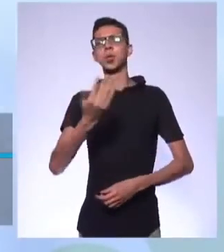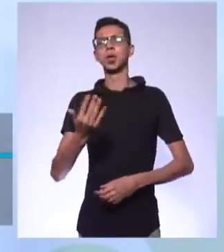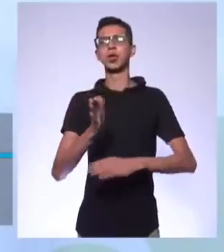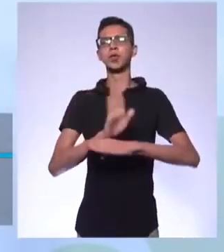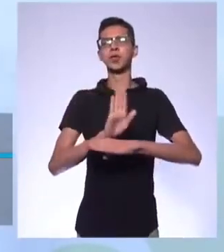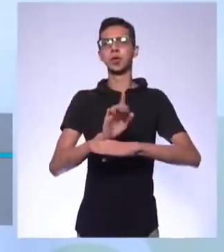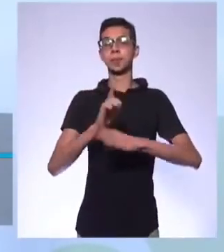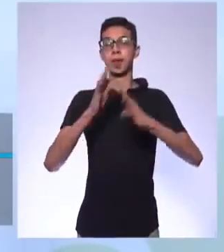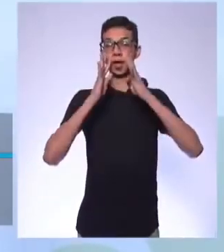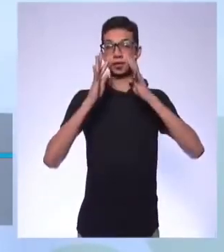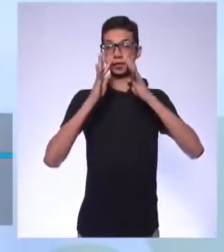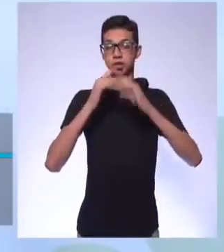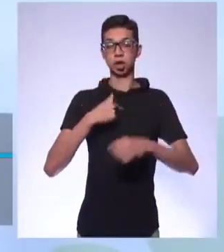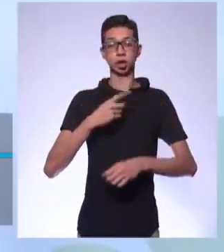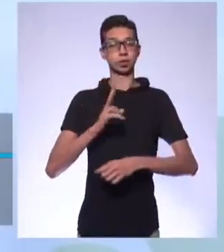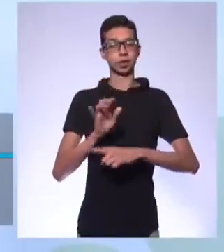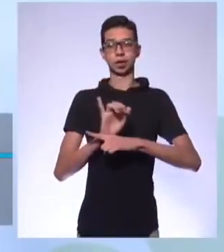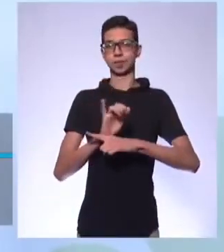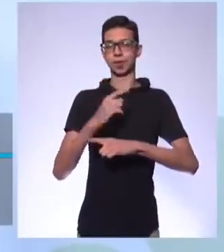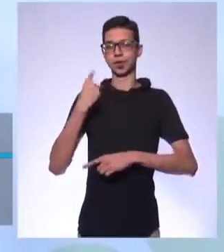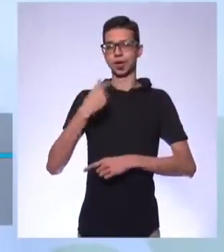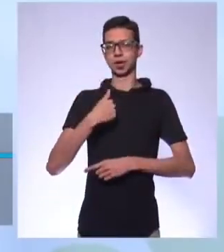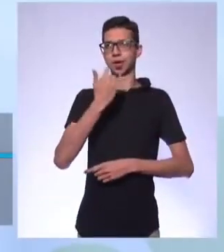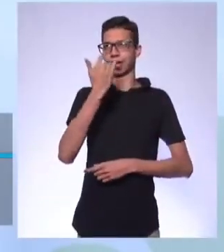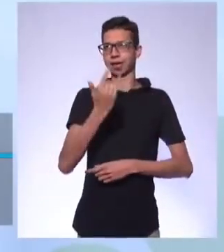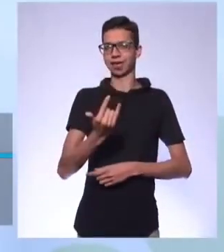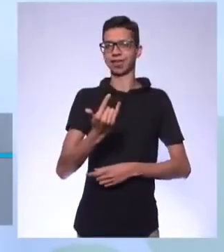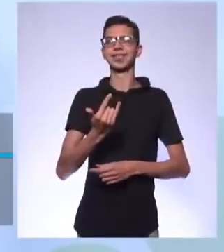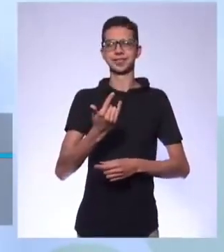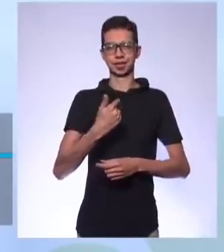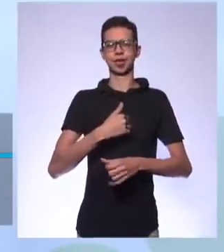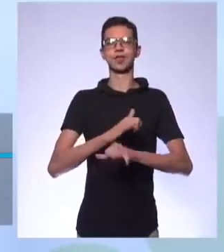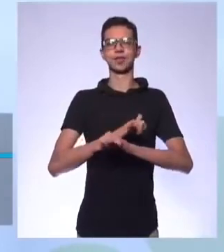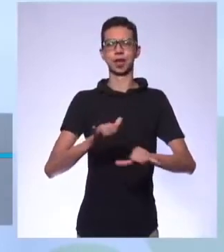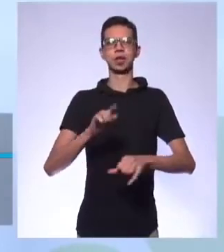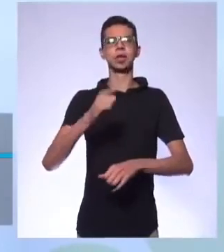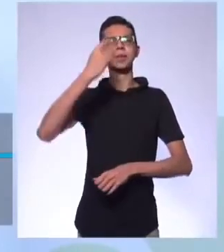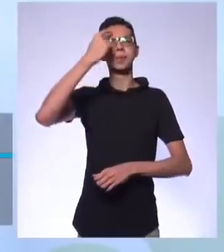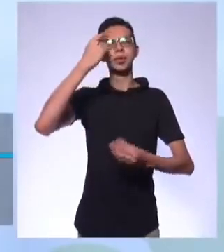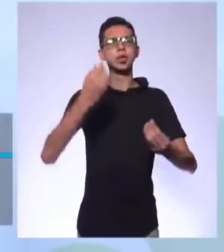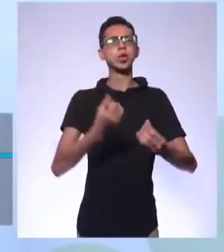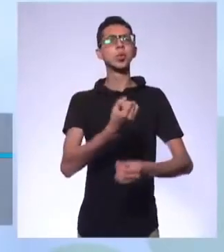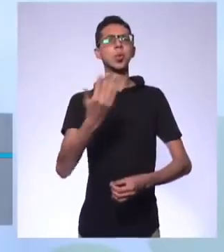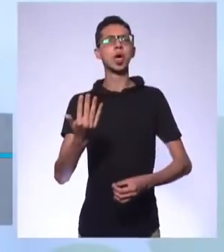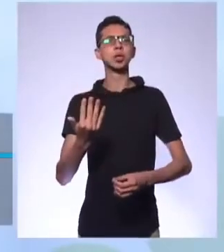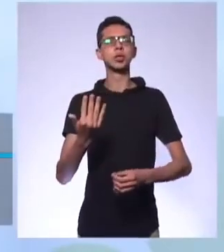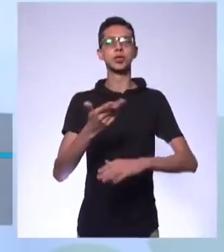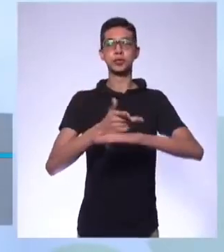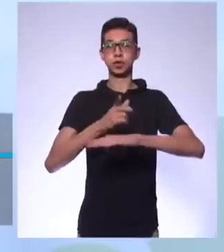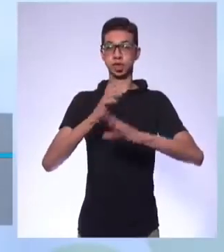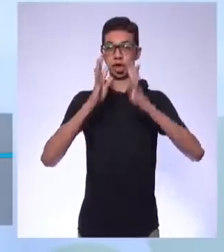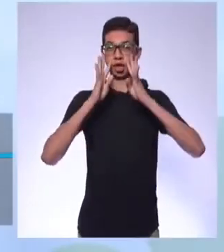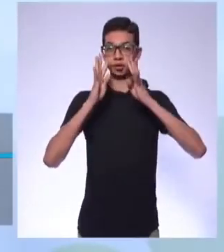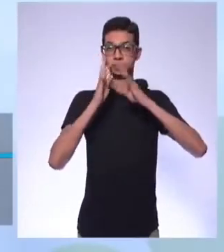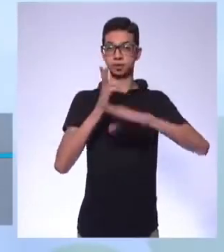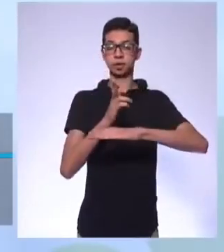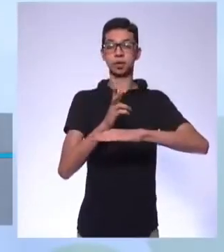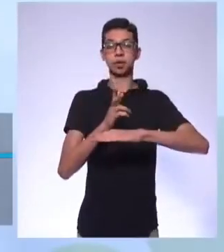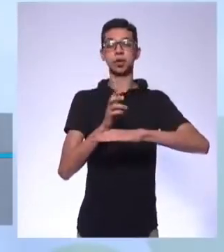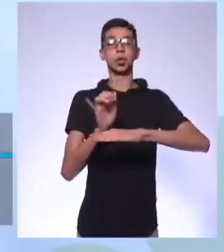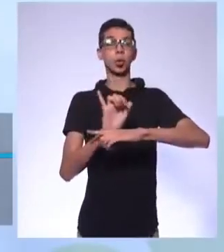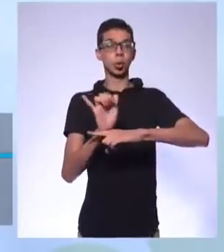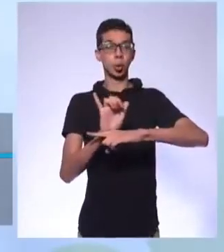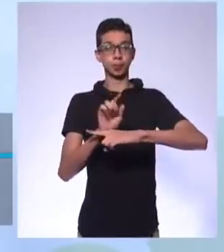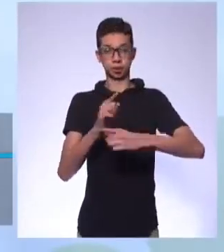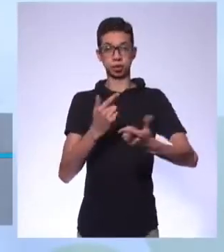Eu sou a louca do YouTube, assumo aqui para todo mundo. Para pensar quantos vídeos você assiste no YouTube, no caso, se você for a louca do YouTube igual a